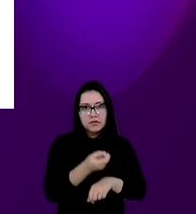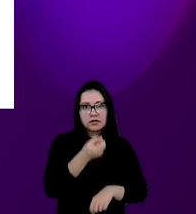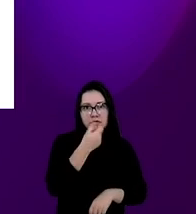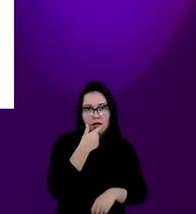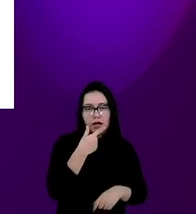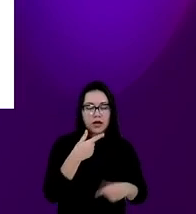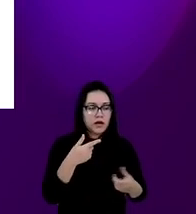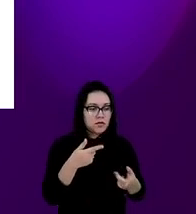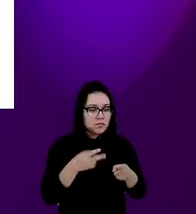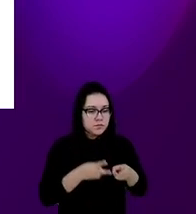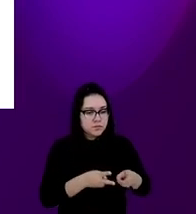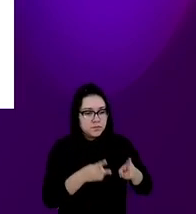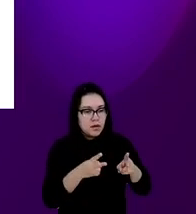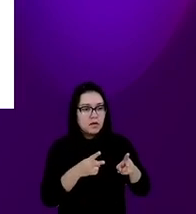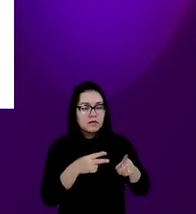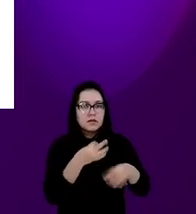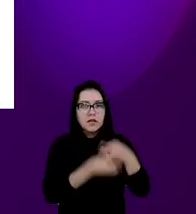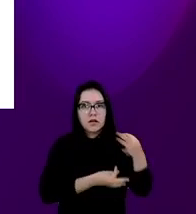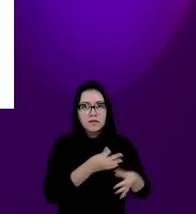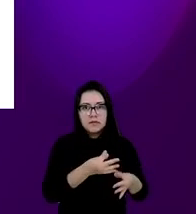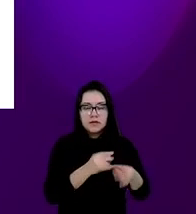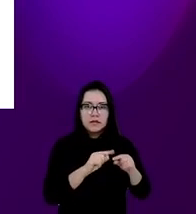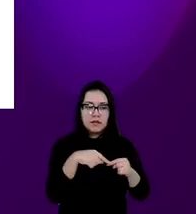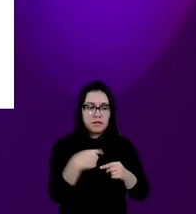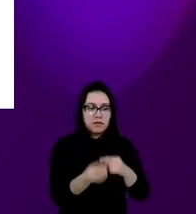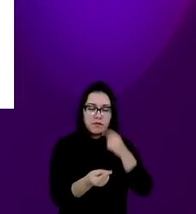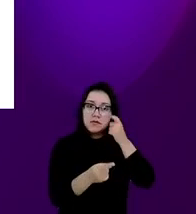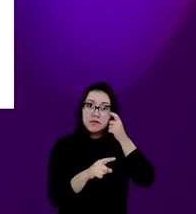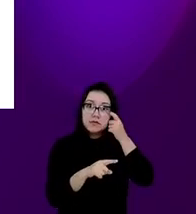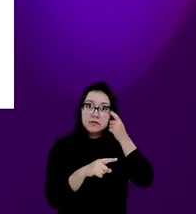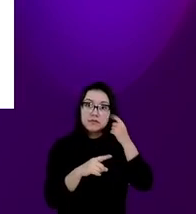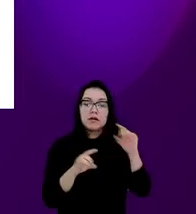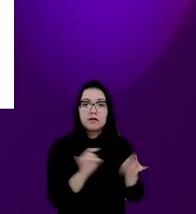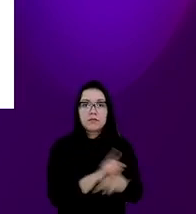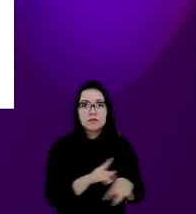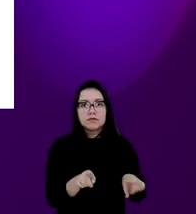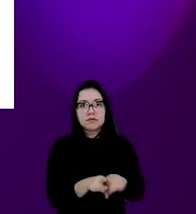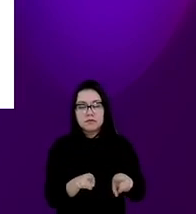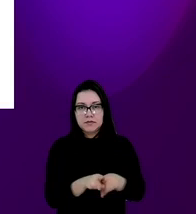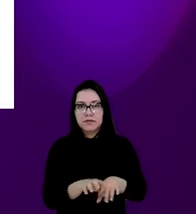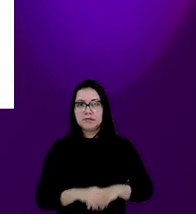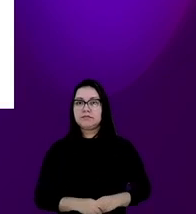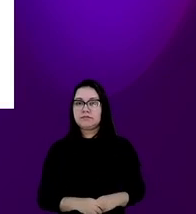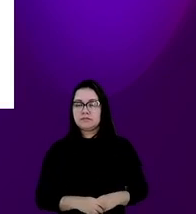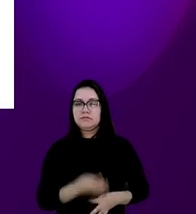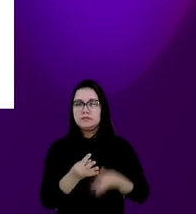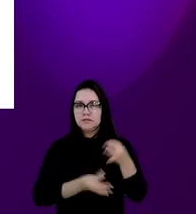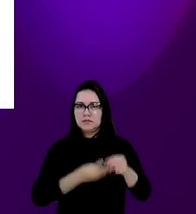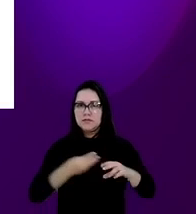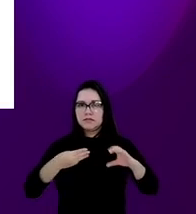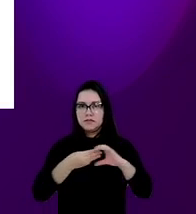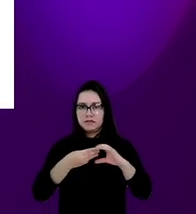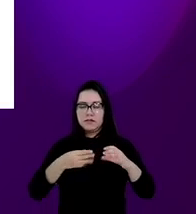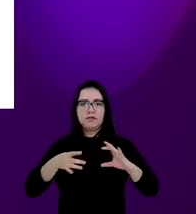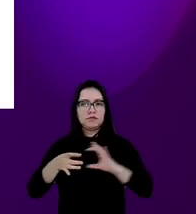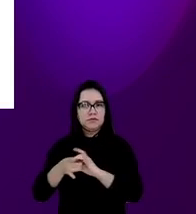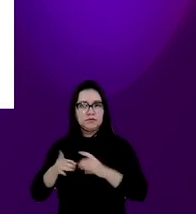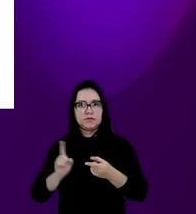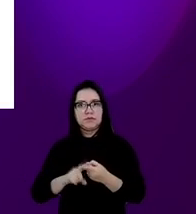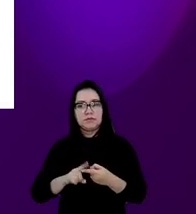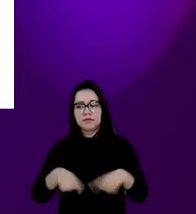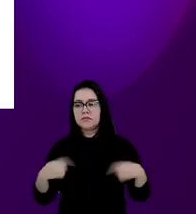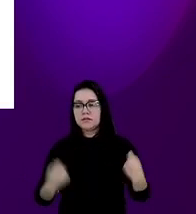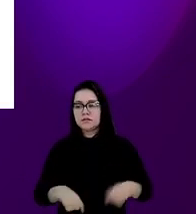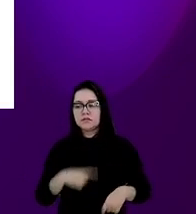após a terapia ponte, pelo centro que referiu e pelo centro de terapia celular em conjunto, e deve haver linhas